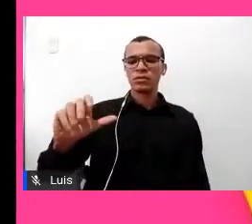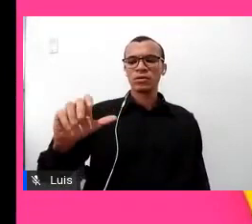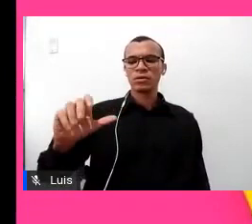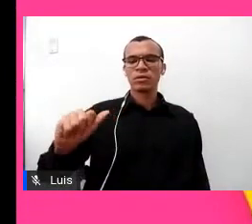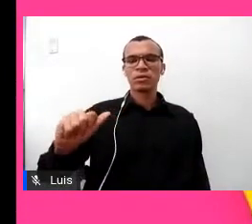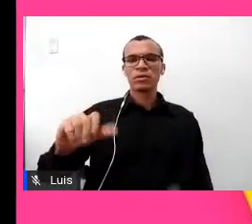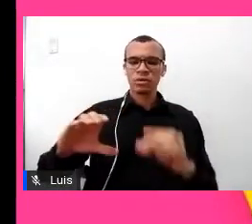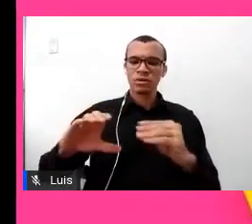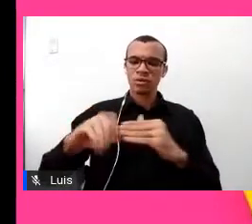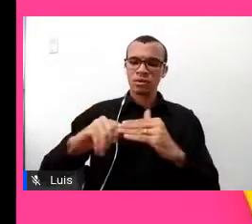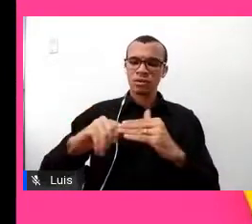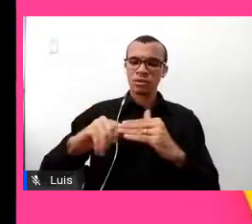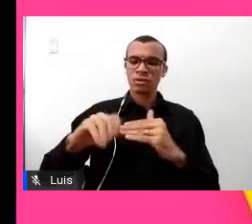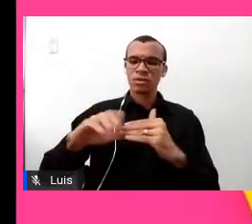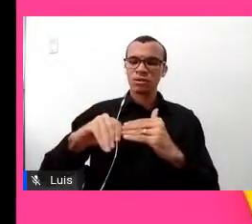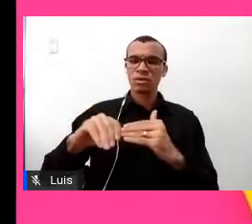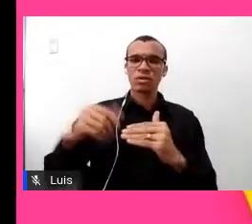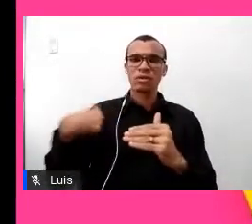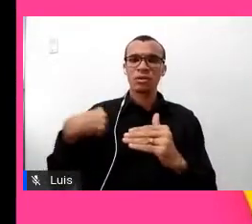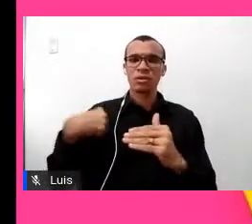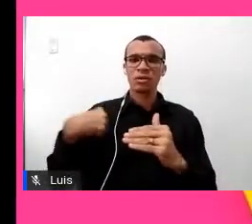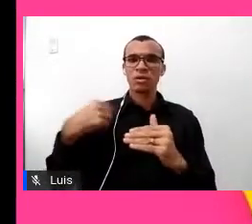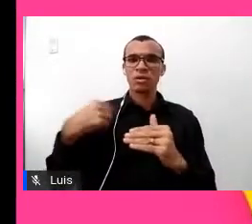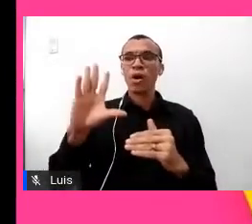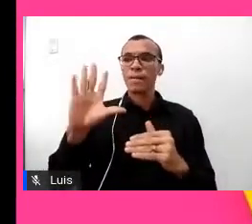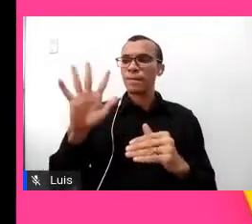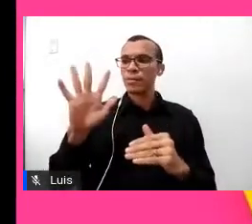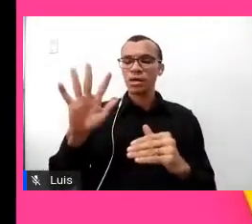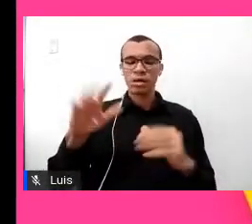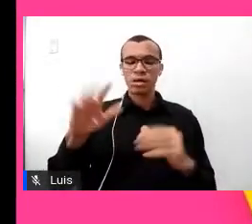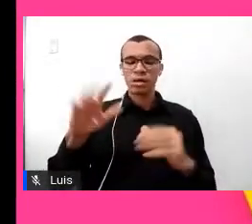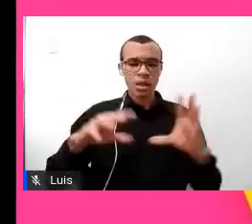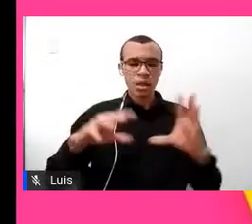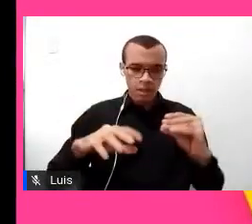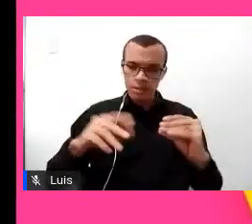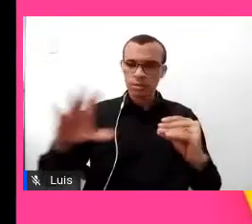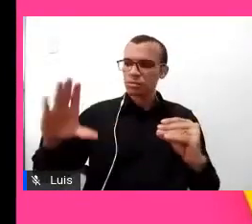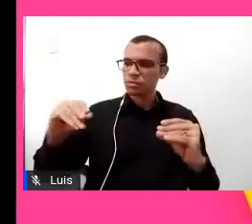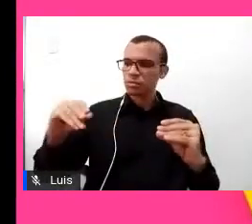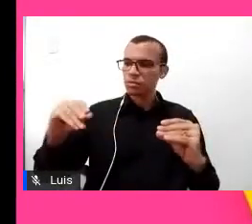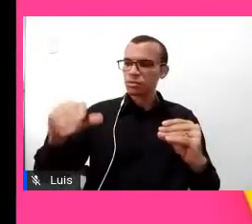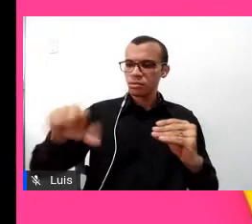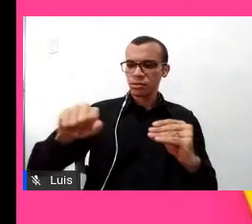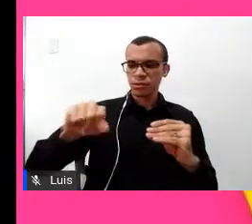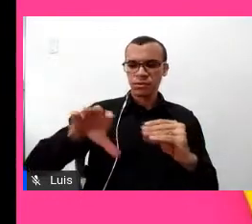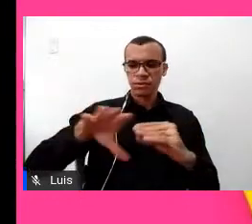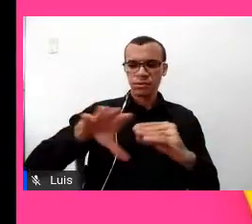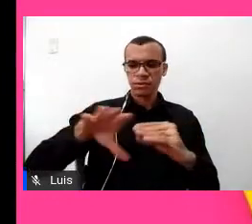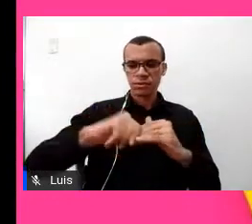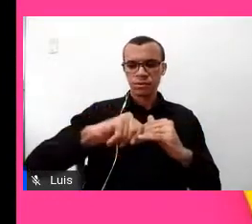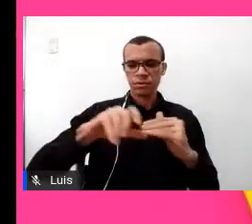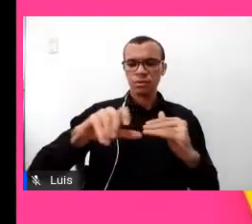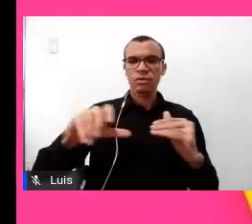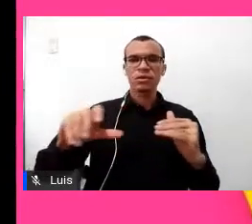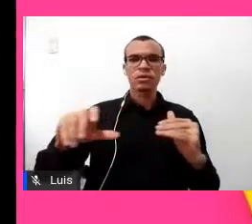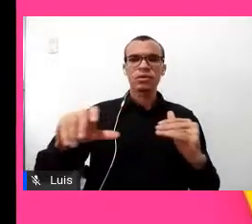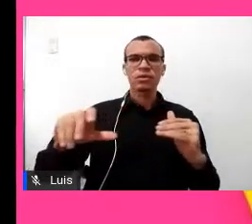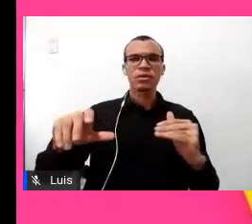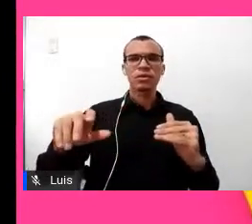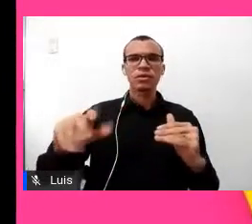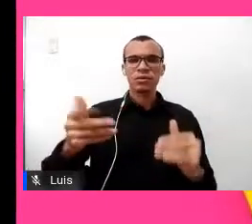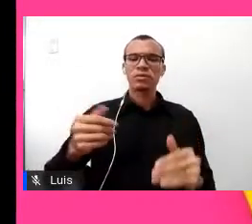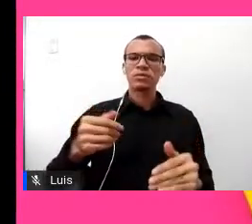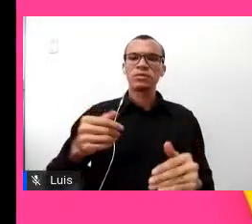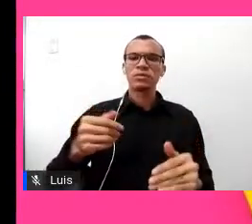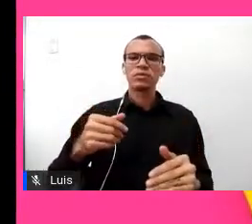segurando, né, no lugar de eu usar a mão. Pequenos objetos retos, tipo o próprio pregador, eu colocaria um aqui